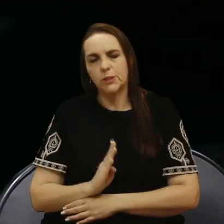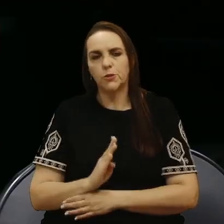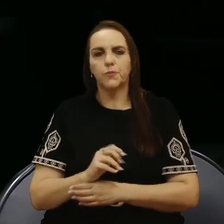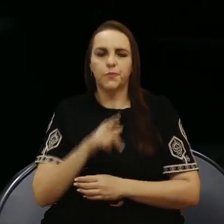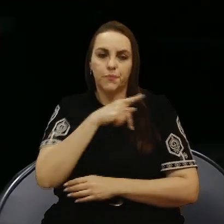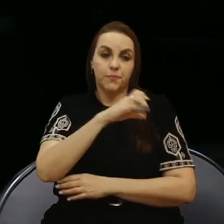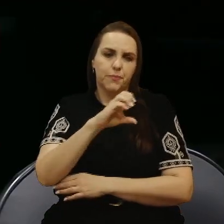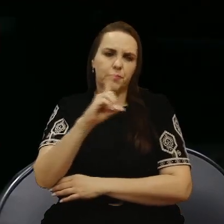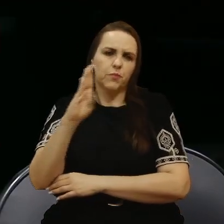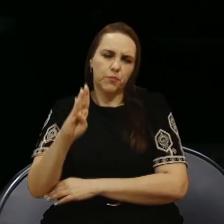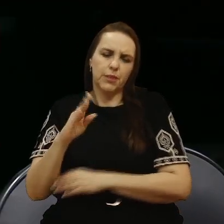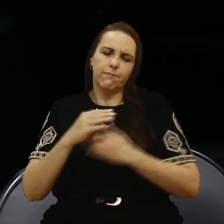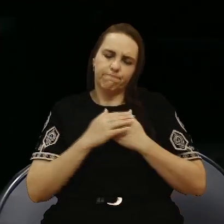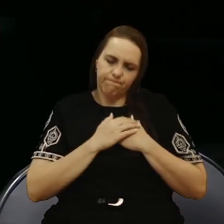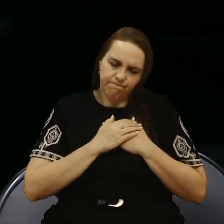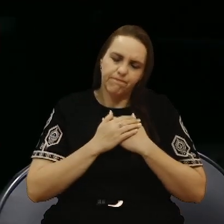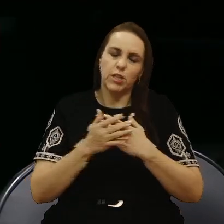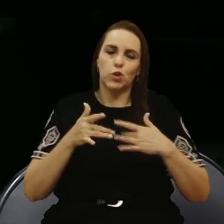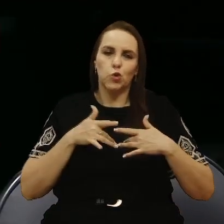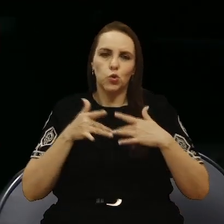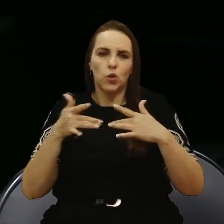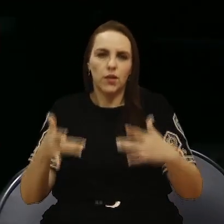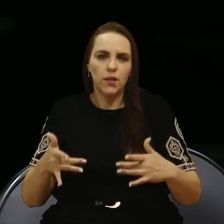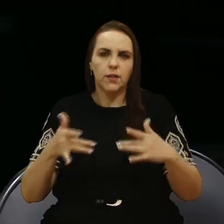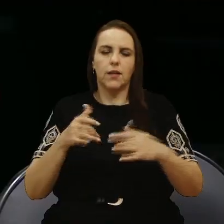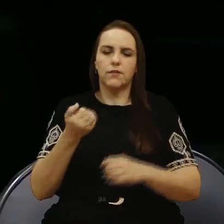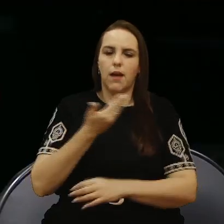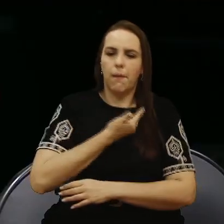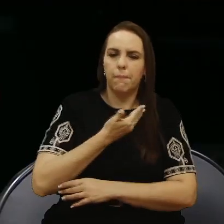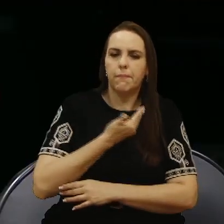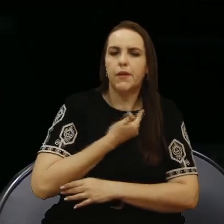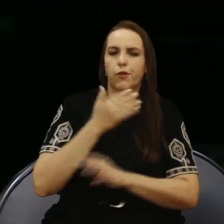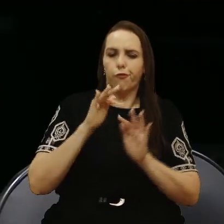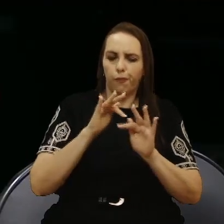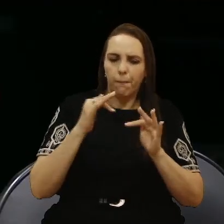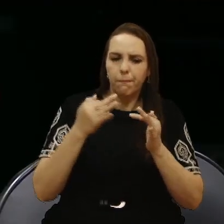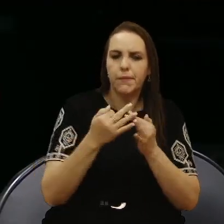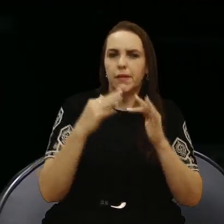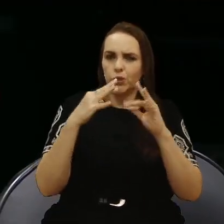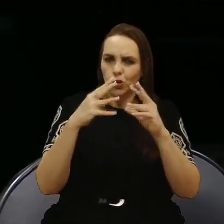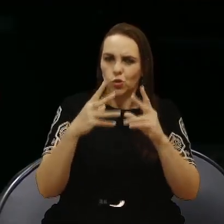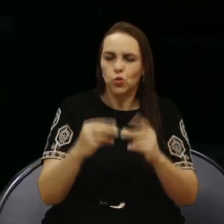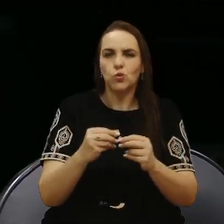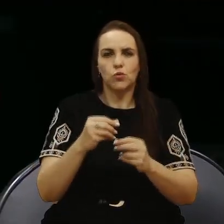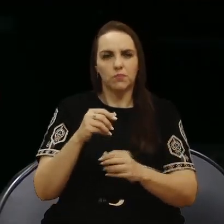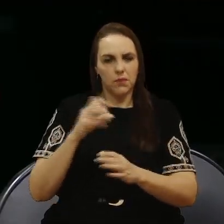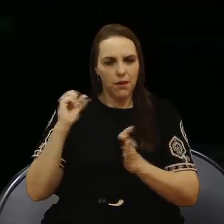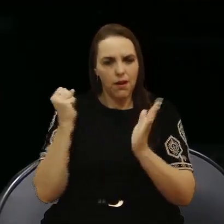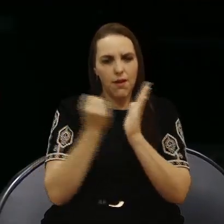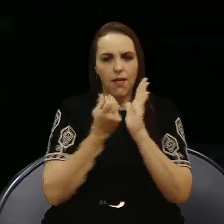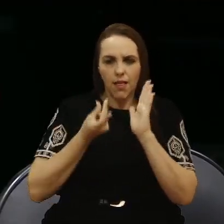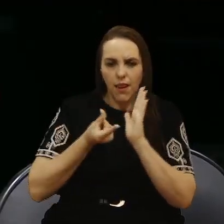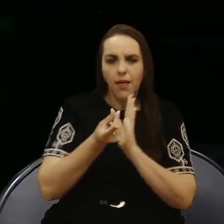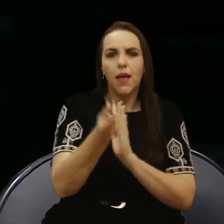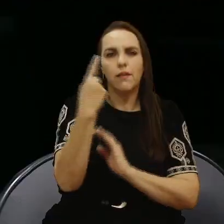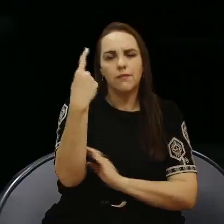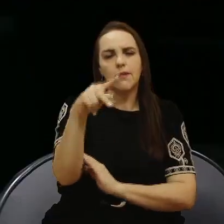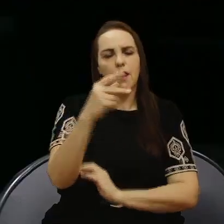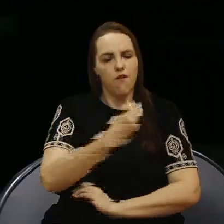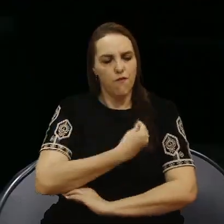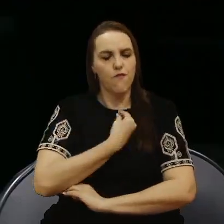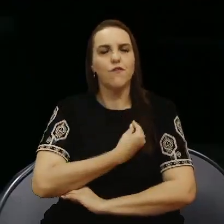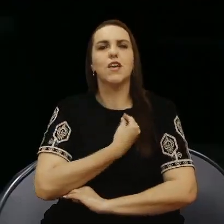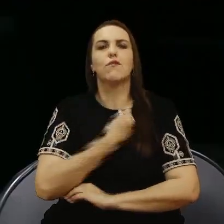familiares, amigos, camaradas e companheiros da caminhada, reafirmando que o legado de Márcio Cabreira seguirá vivo na luta pelo povo brasileiro.